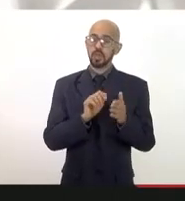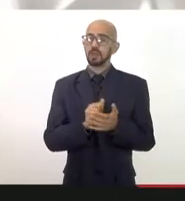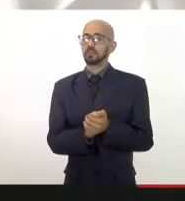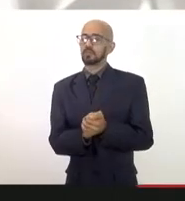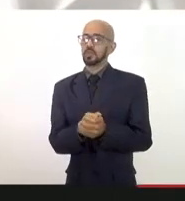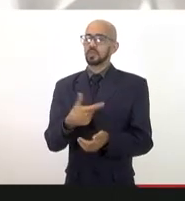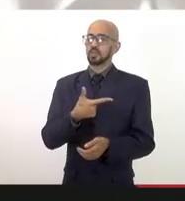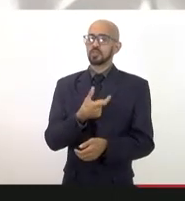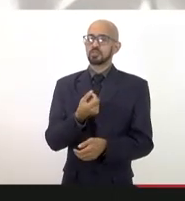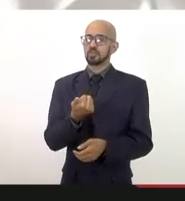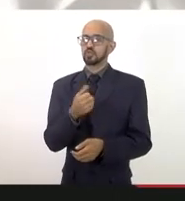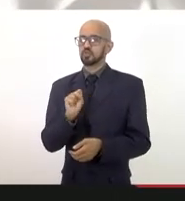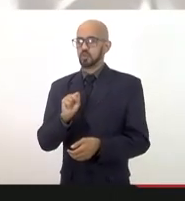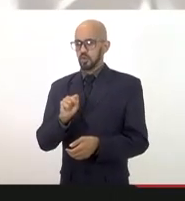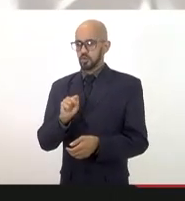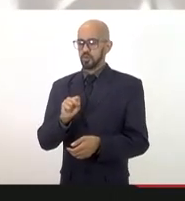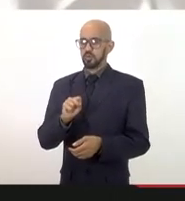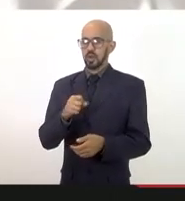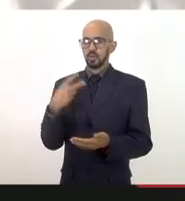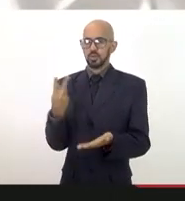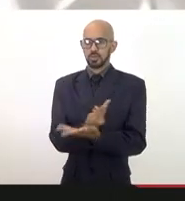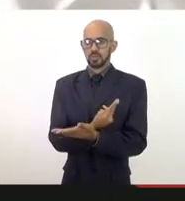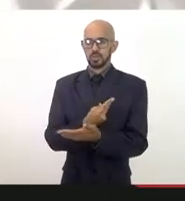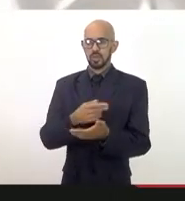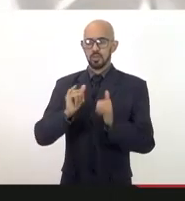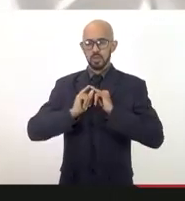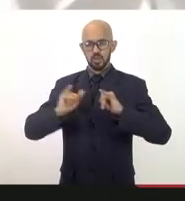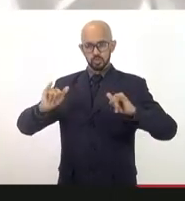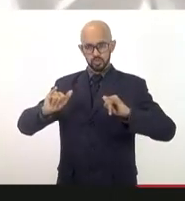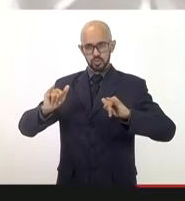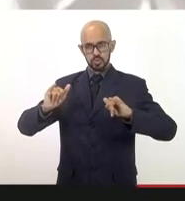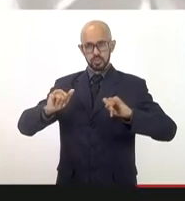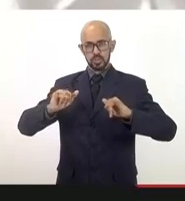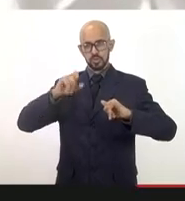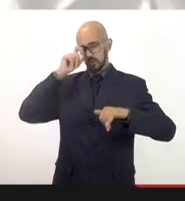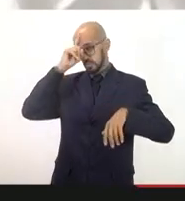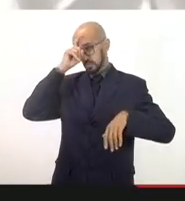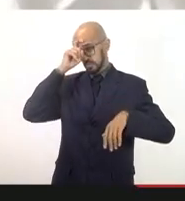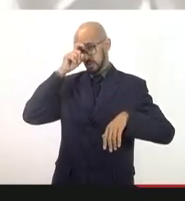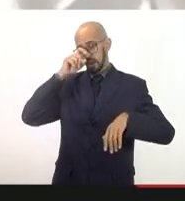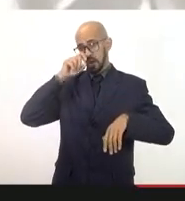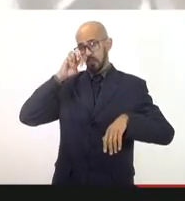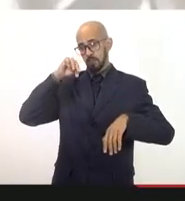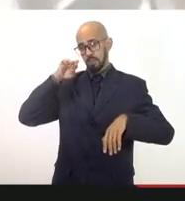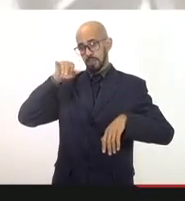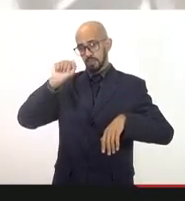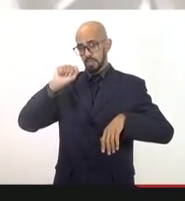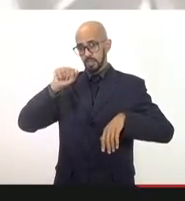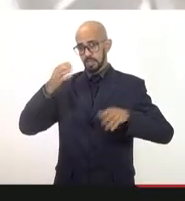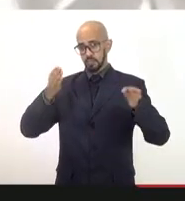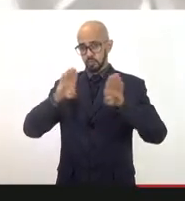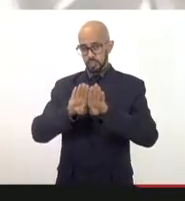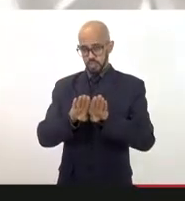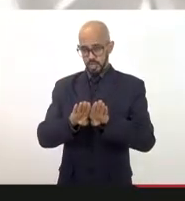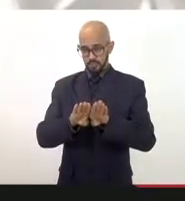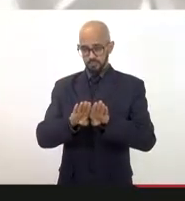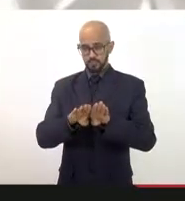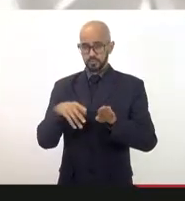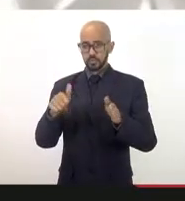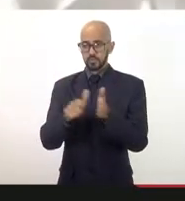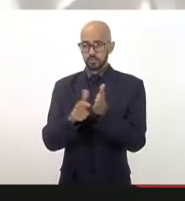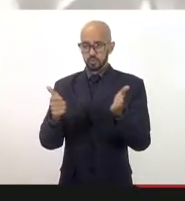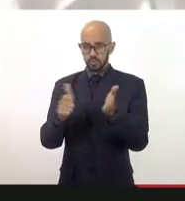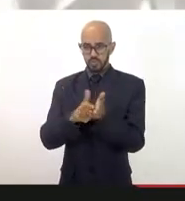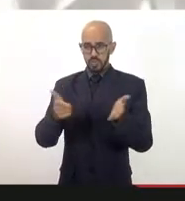2018, houve uma notícia que o Hospital Santa Maria iria fechar. Houve, inclusive, uma matéria do jornal falando da questão